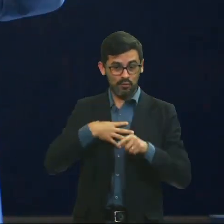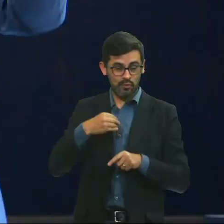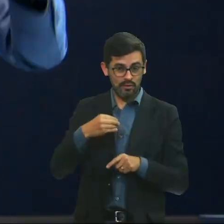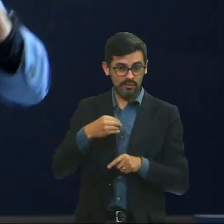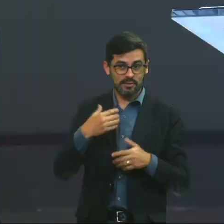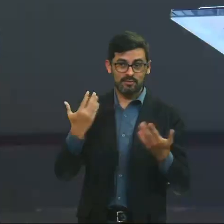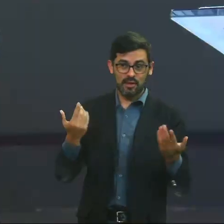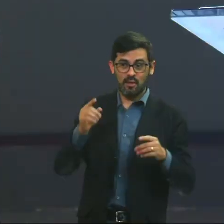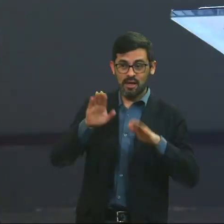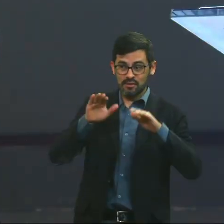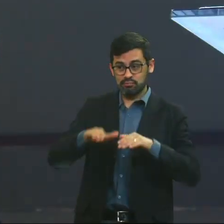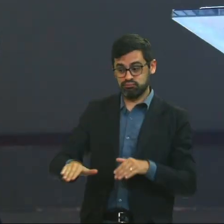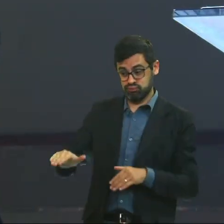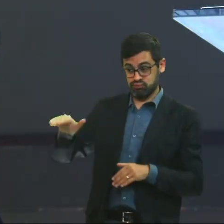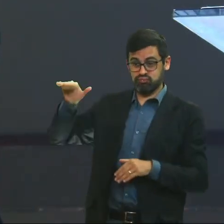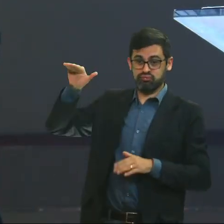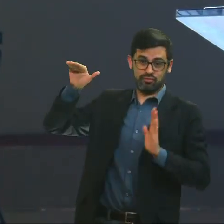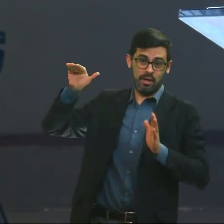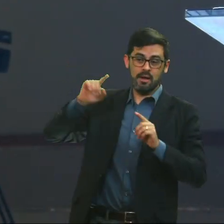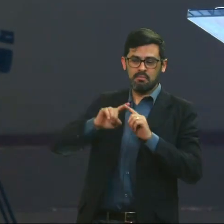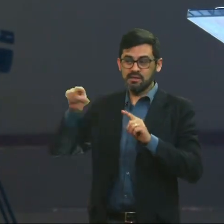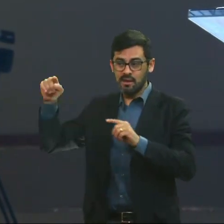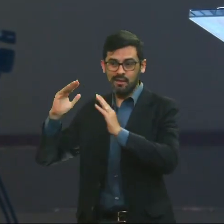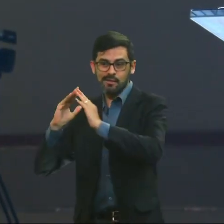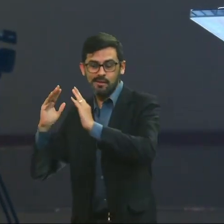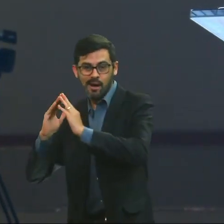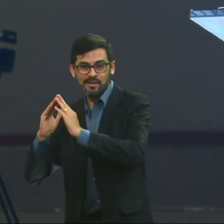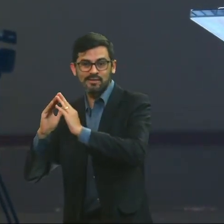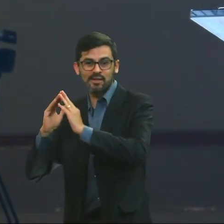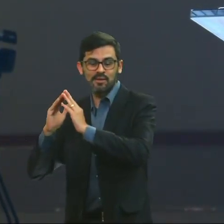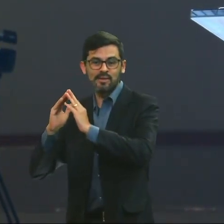Os teus já estão grandes, né? Agora vai ter mais